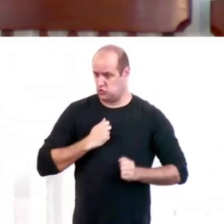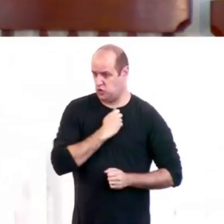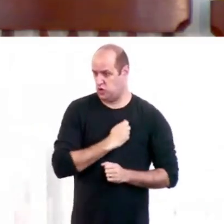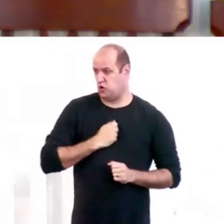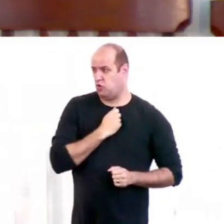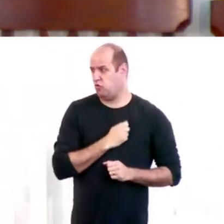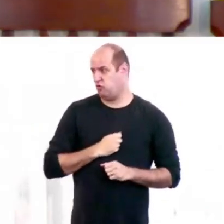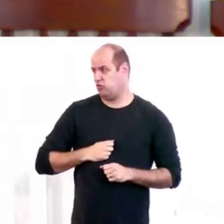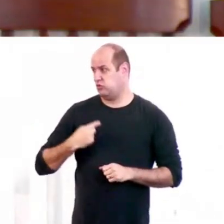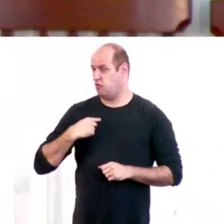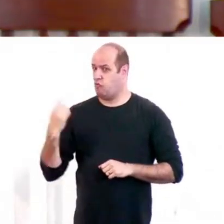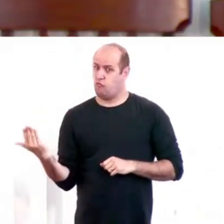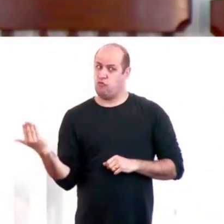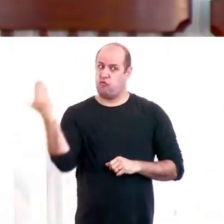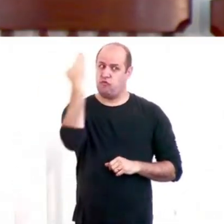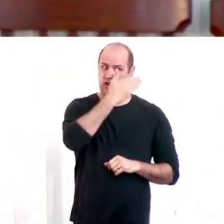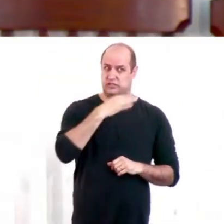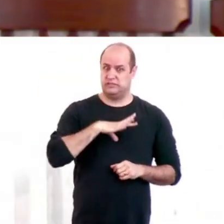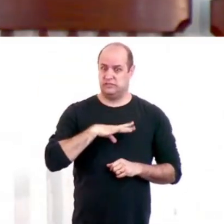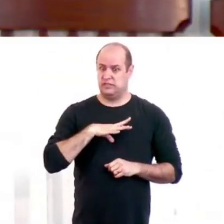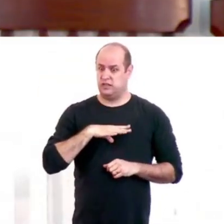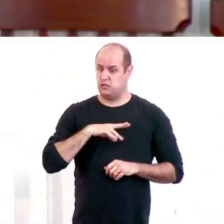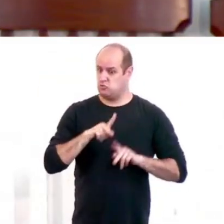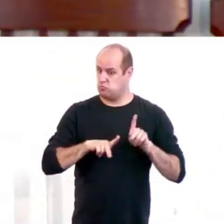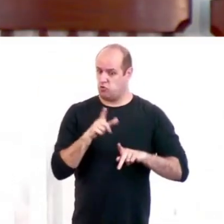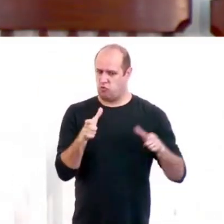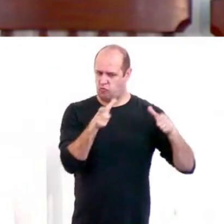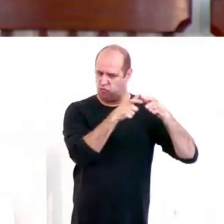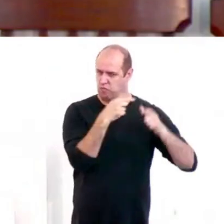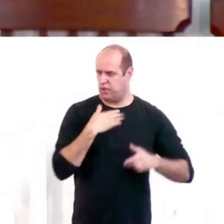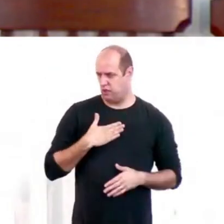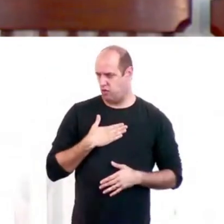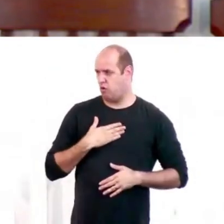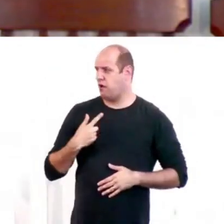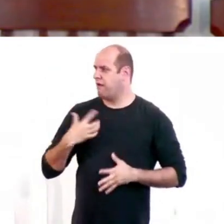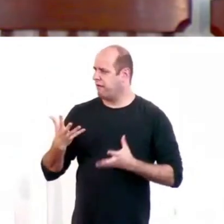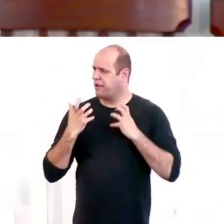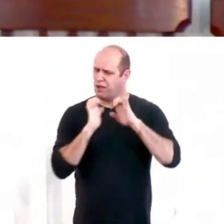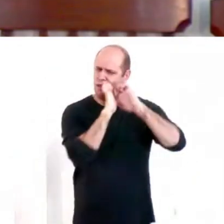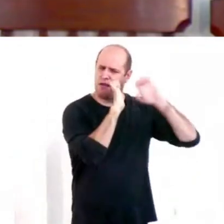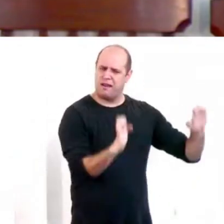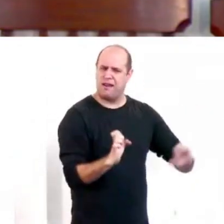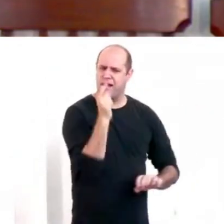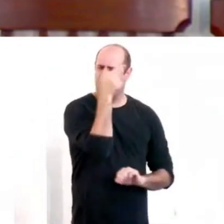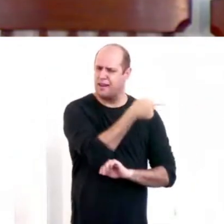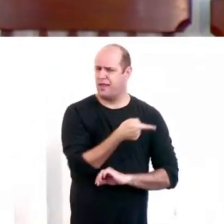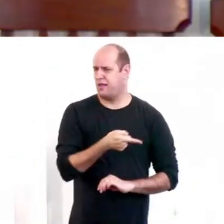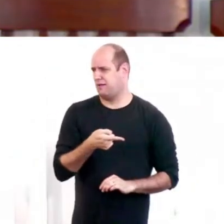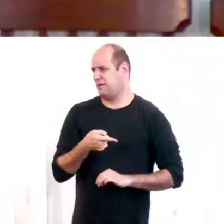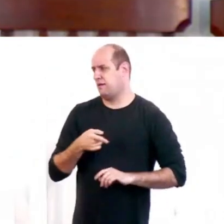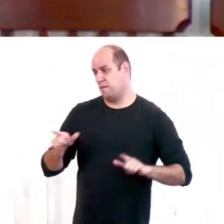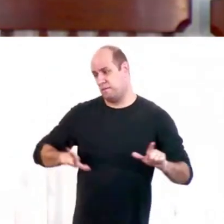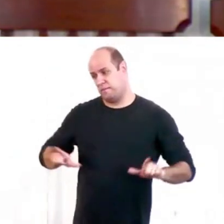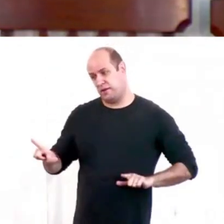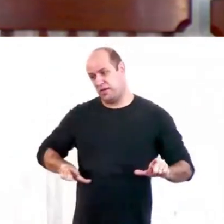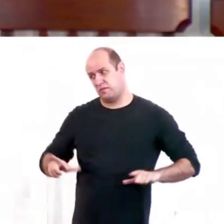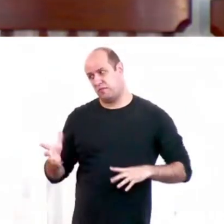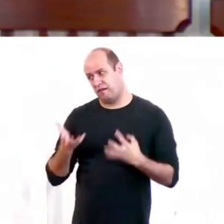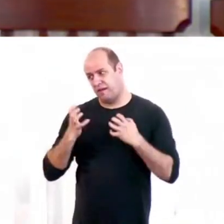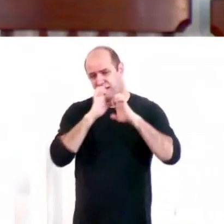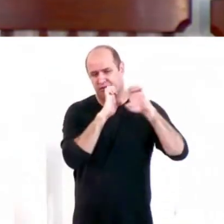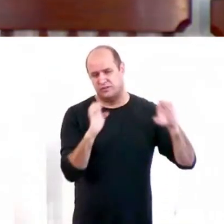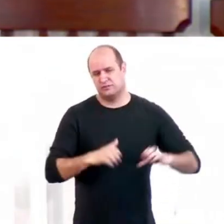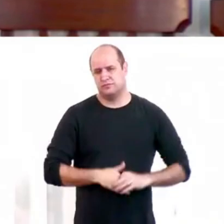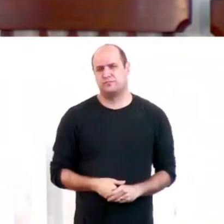vou voltar para a minha cidade, para o meu pueblo, e eu quero evangelizar os meus parentes, os meus primos. Um